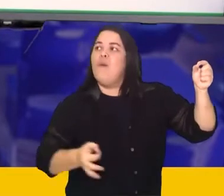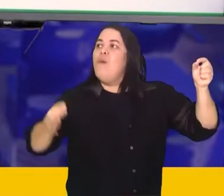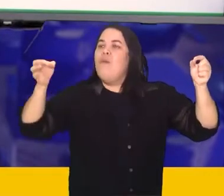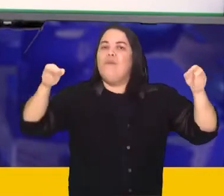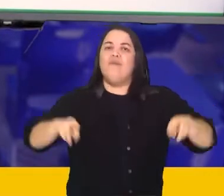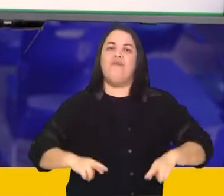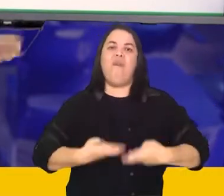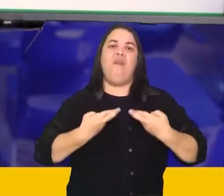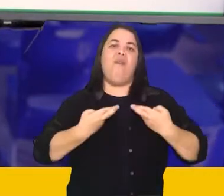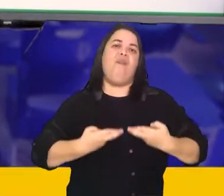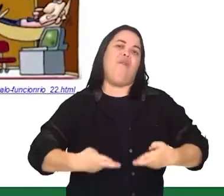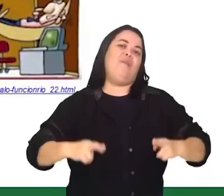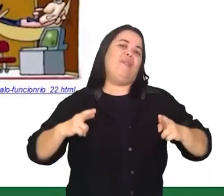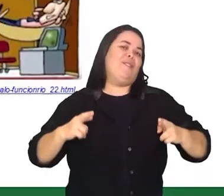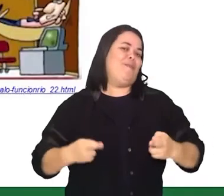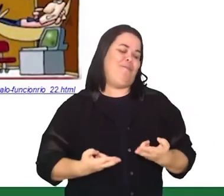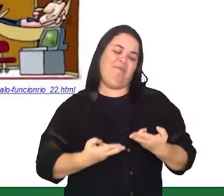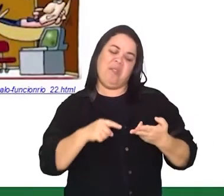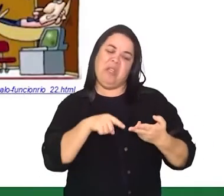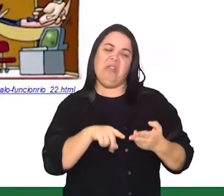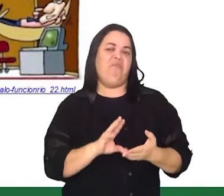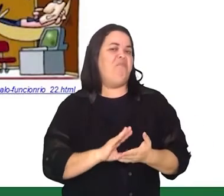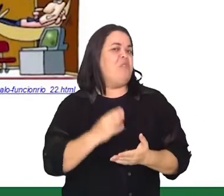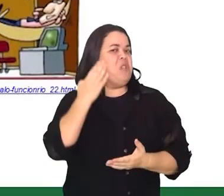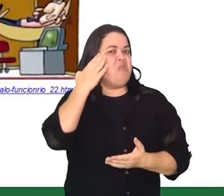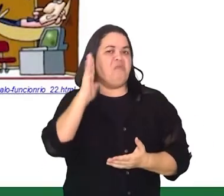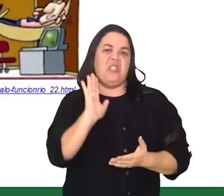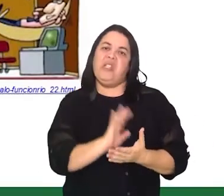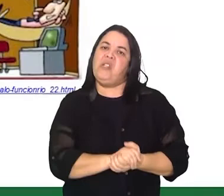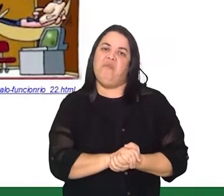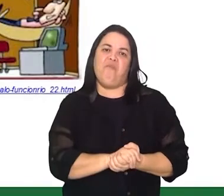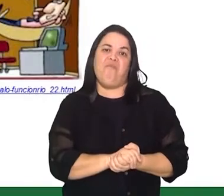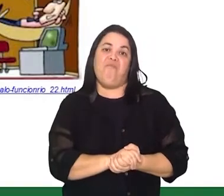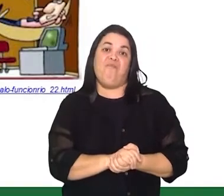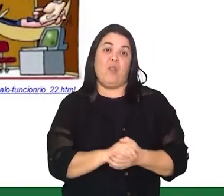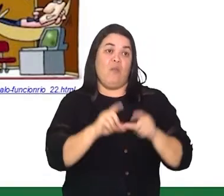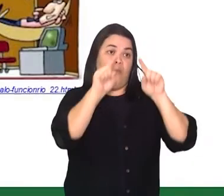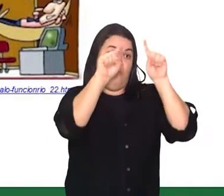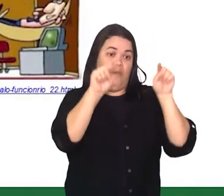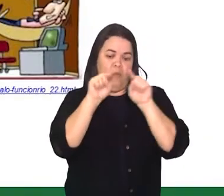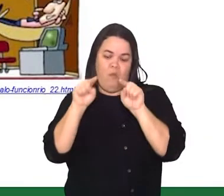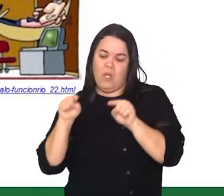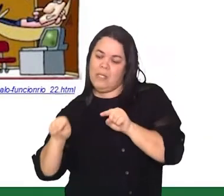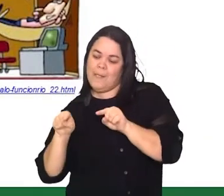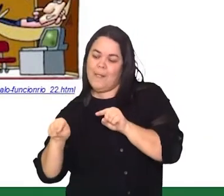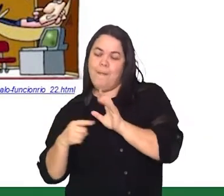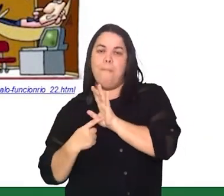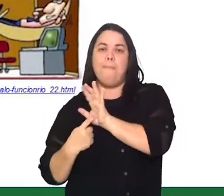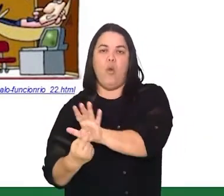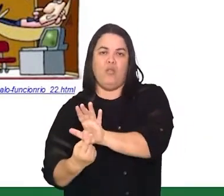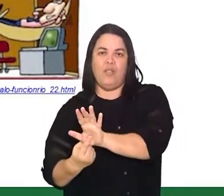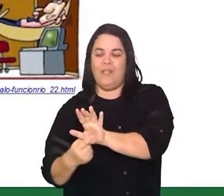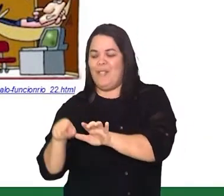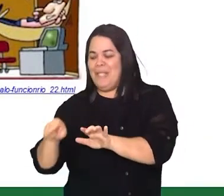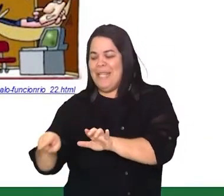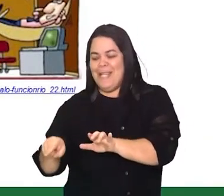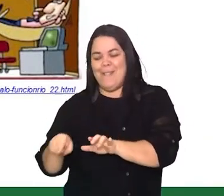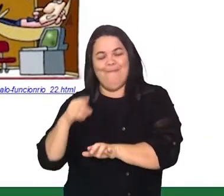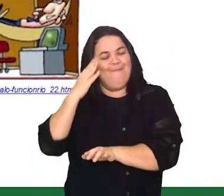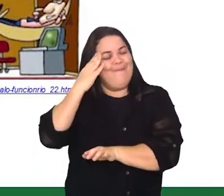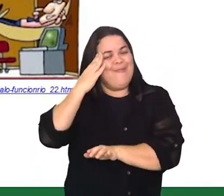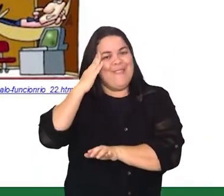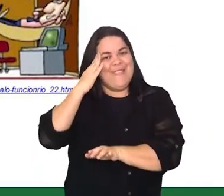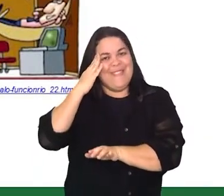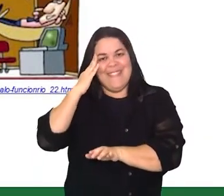Então, realmente, esse último quadro comprova que Aderbal entendeu de forma diferente o contexto do